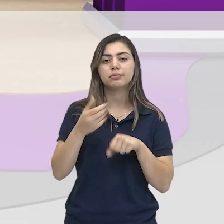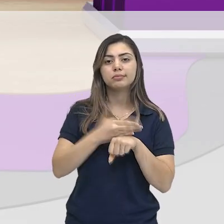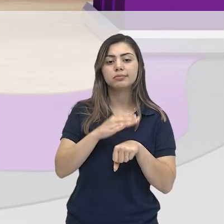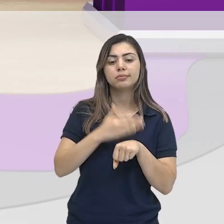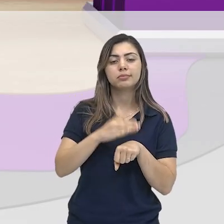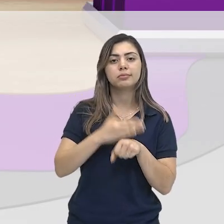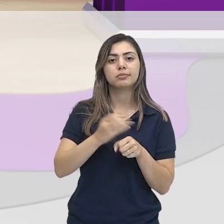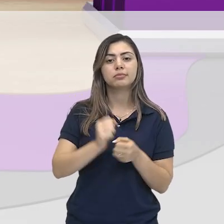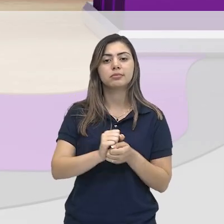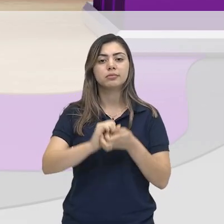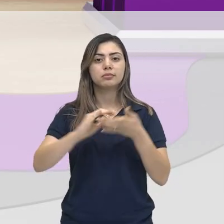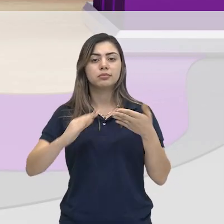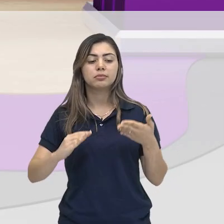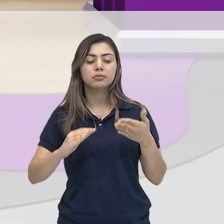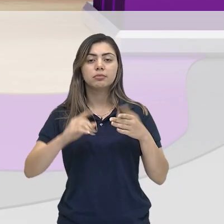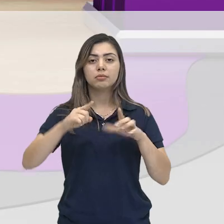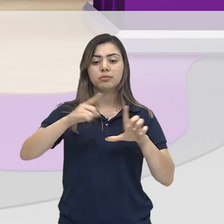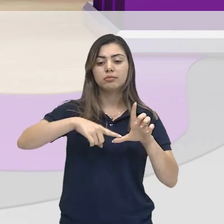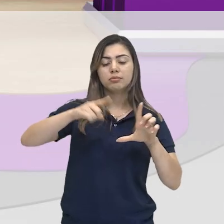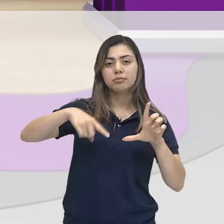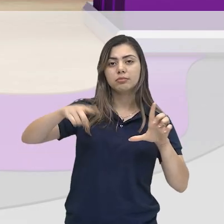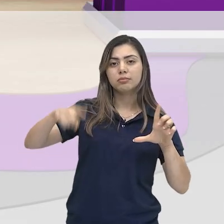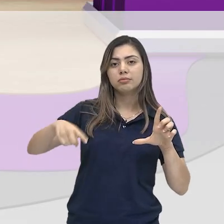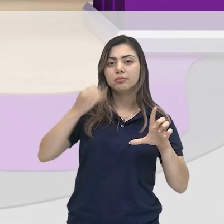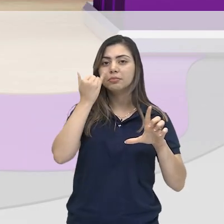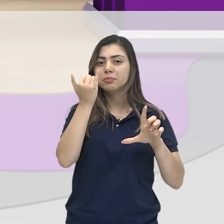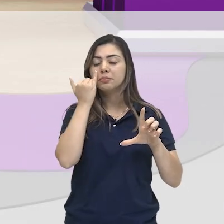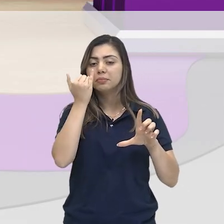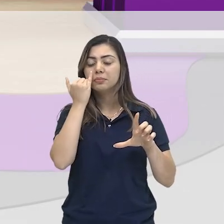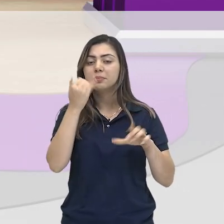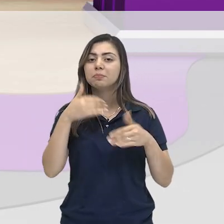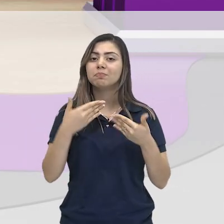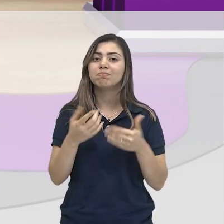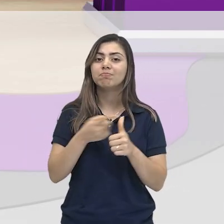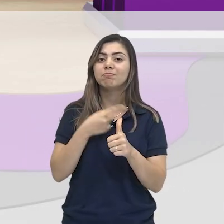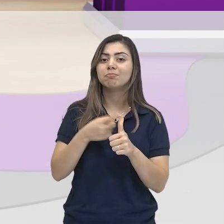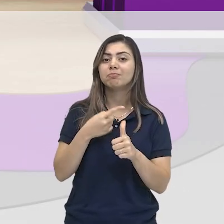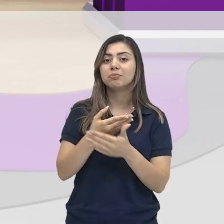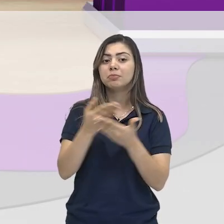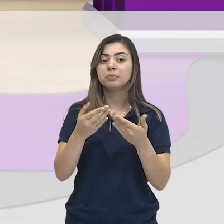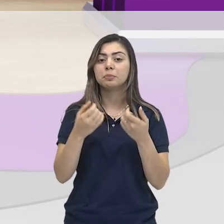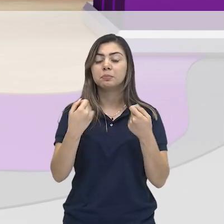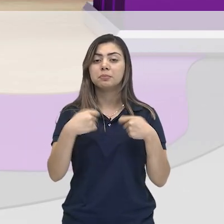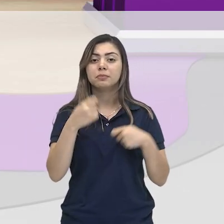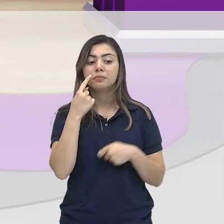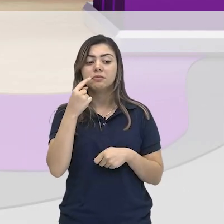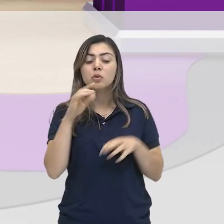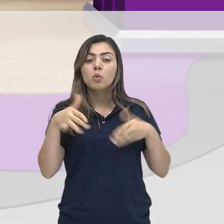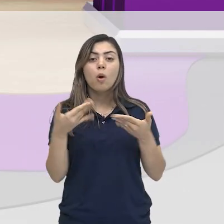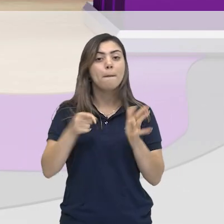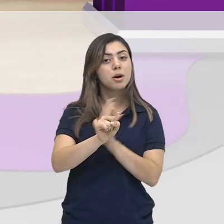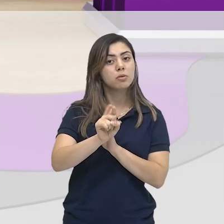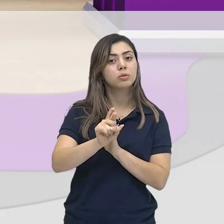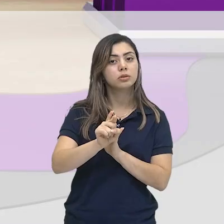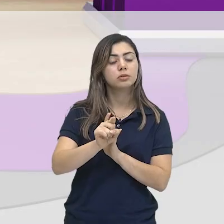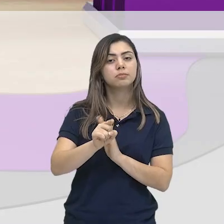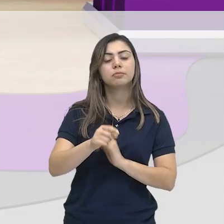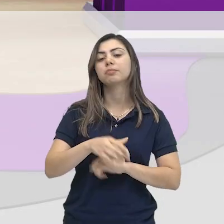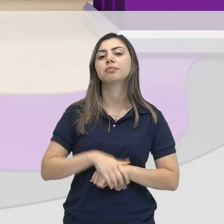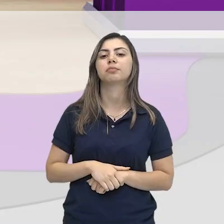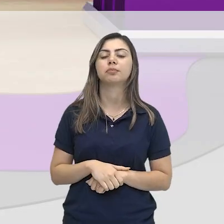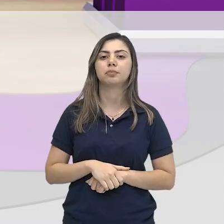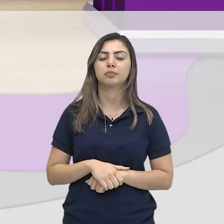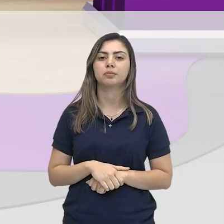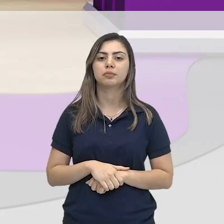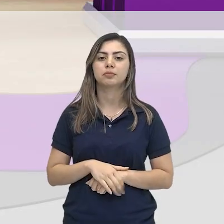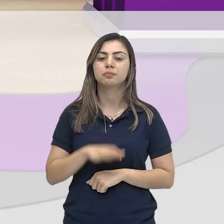que envolvam o tratamento da informação, o primeiro passo, no caso aí, é observar o comando. Agora, quando nós estamos realizando,